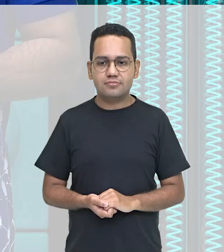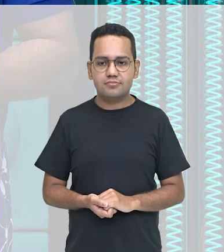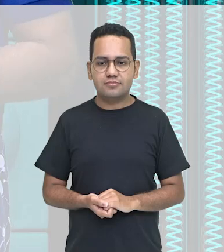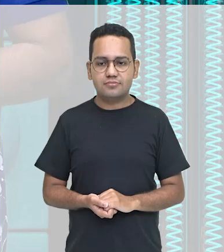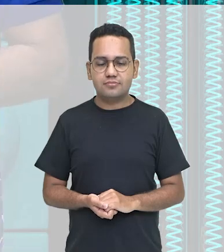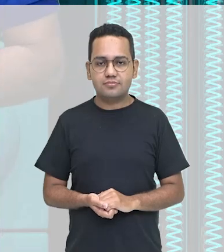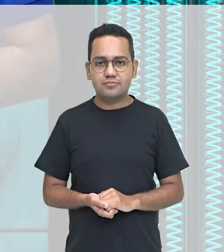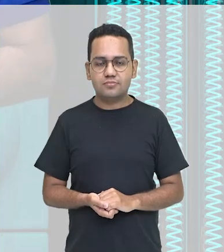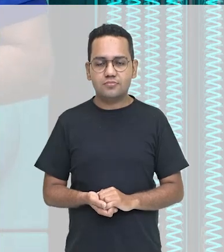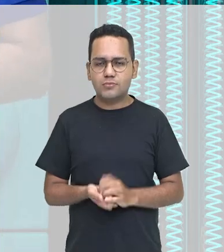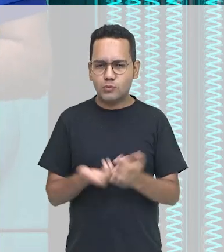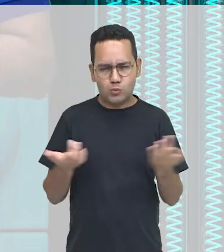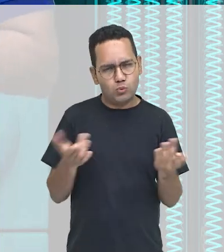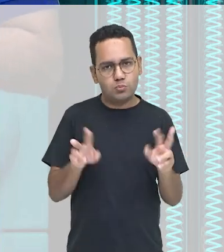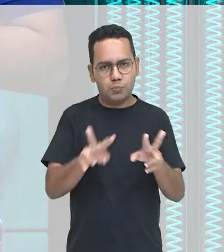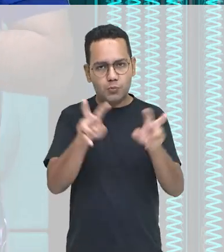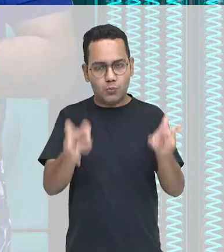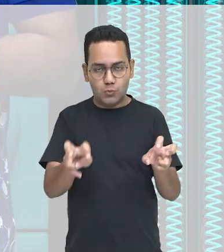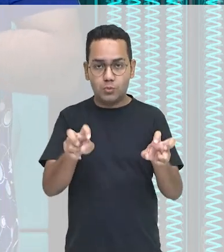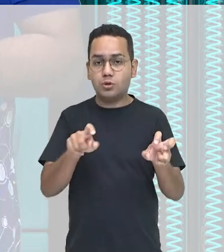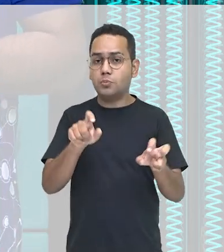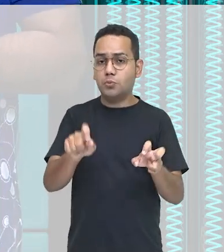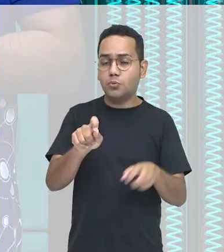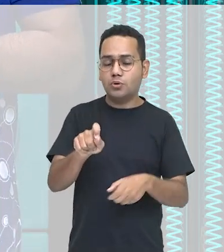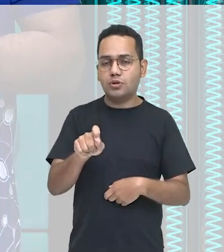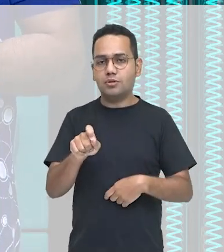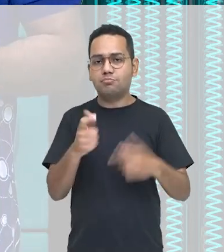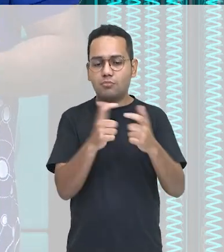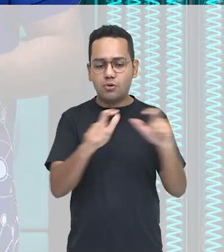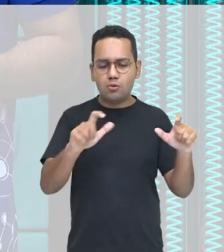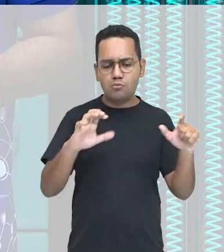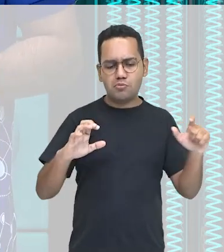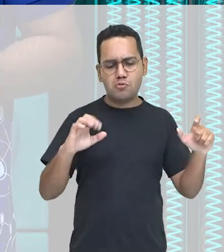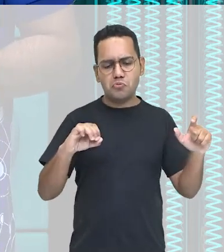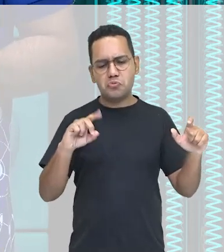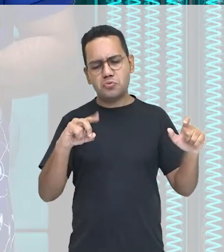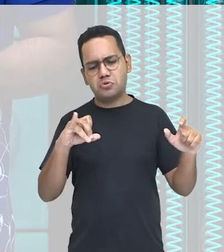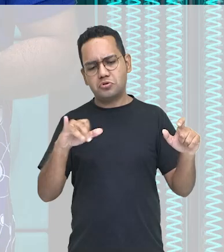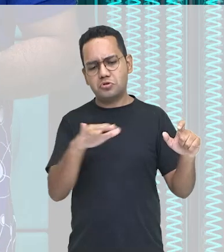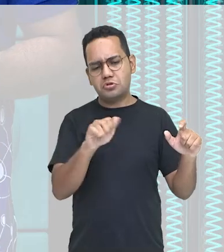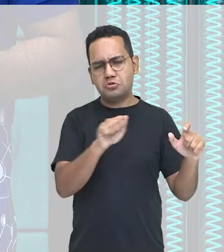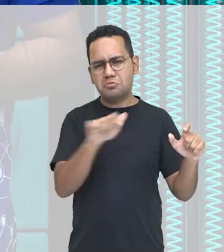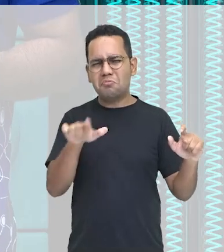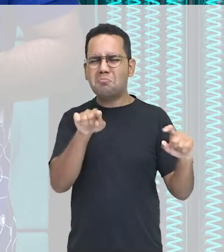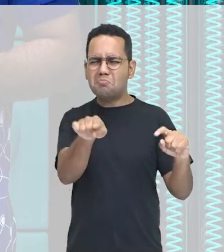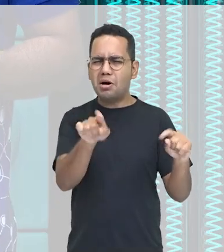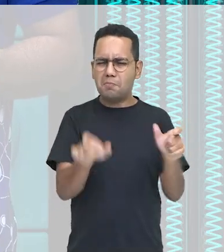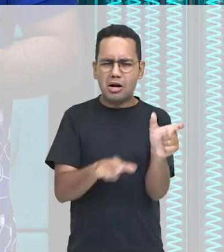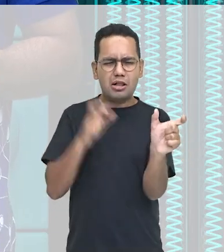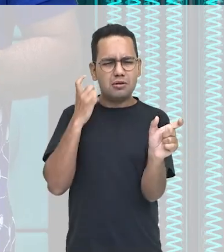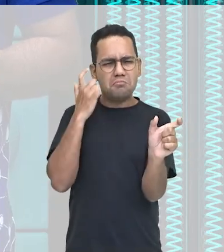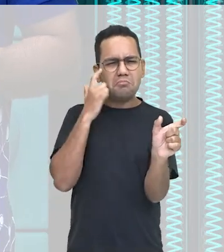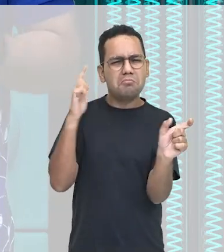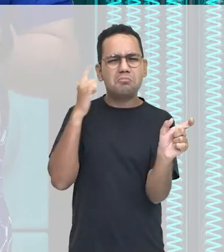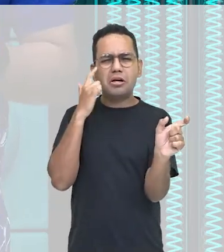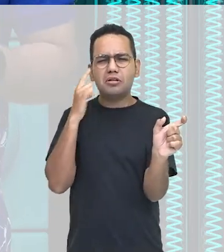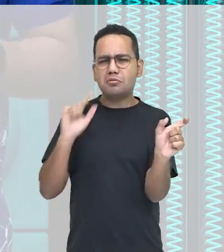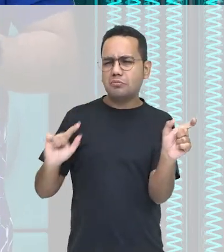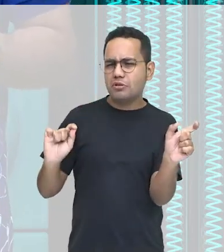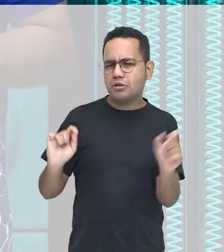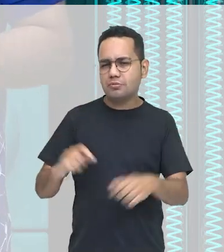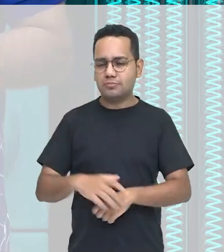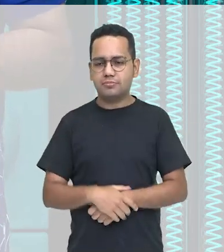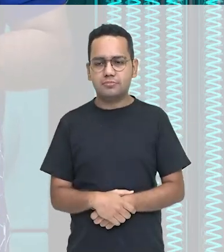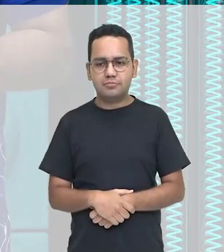A nossa aula de hoje vai tratar das orações condicionais. O que vem em mente quando a gente toca no termo condicional, né, que